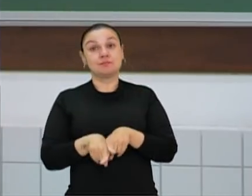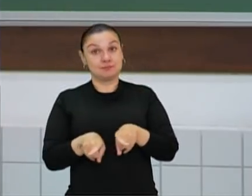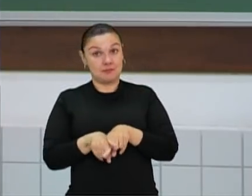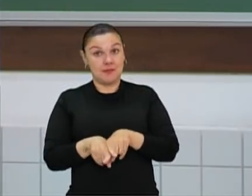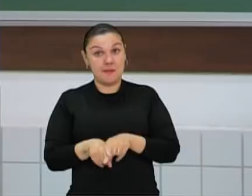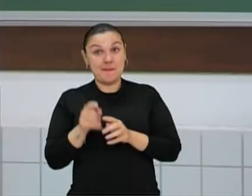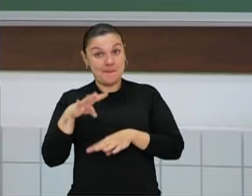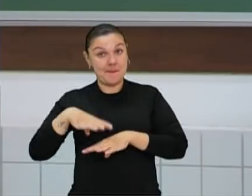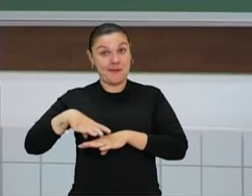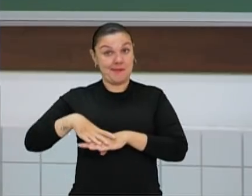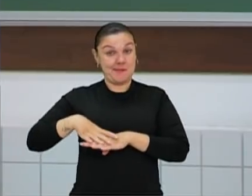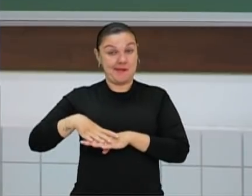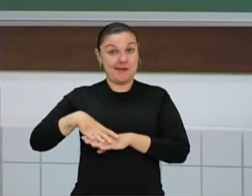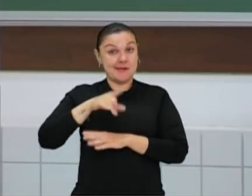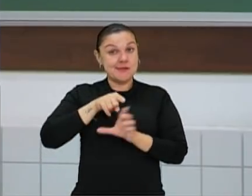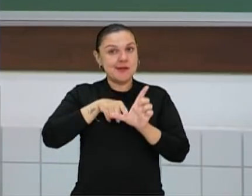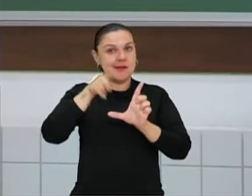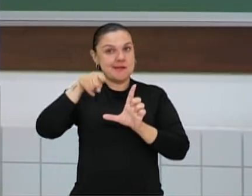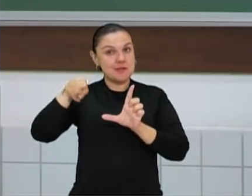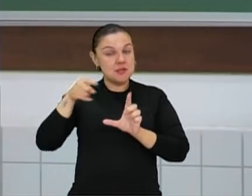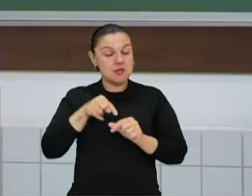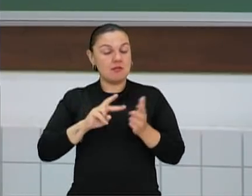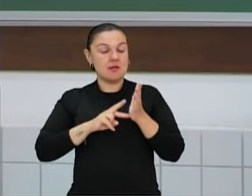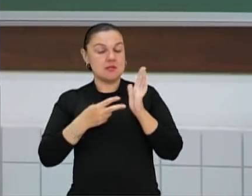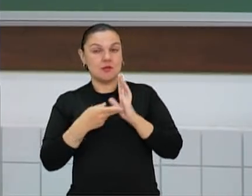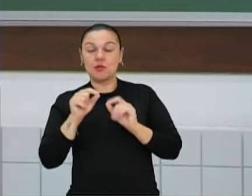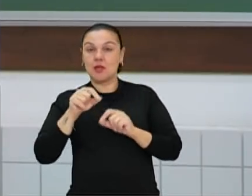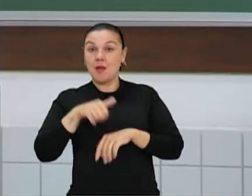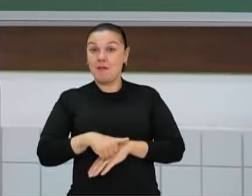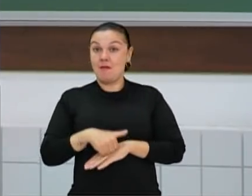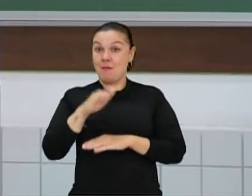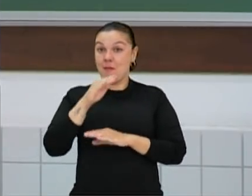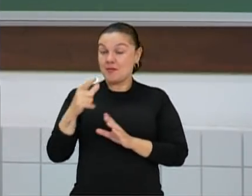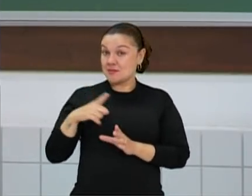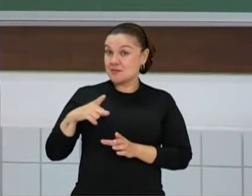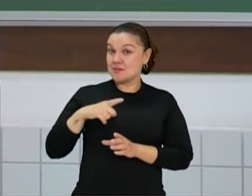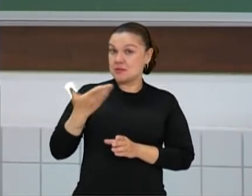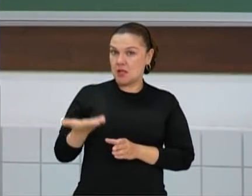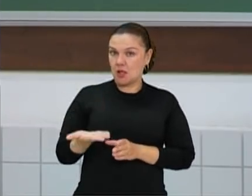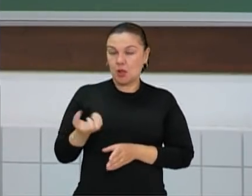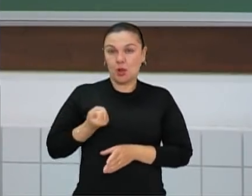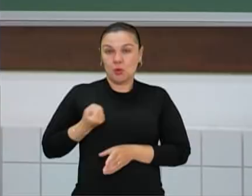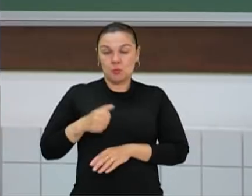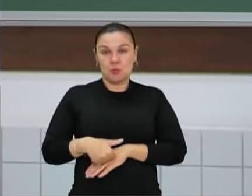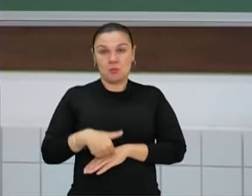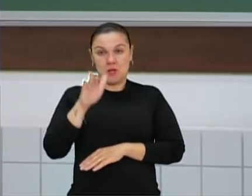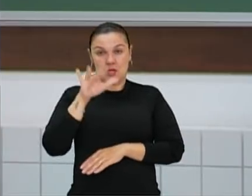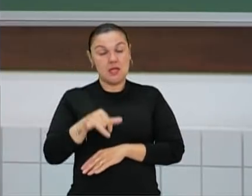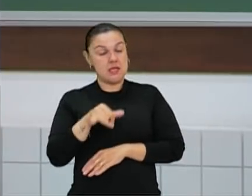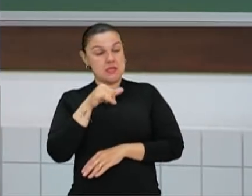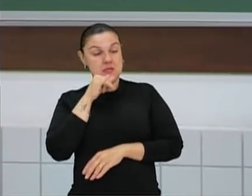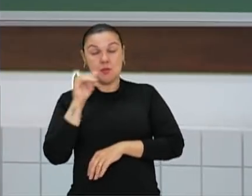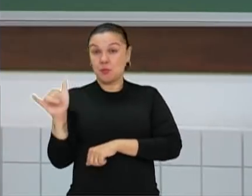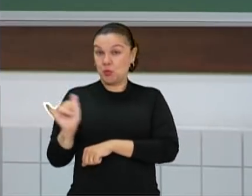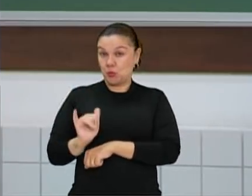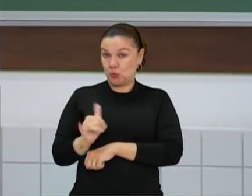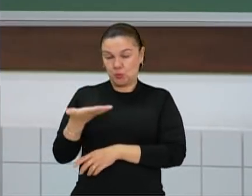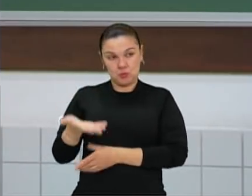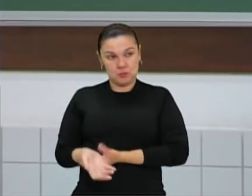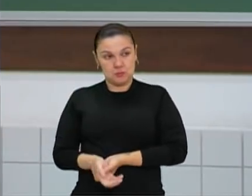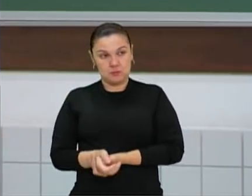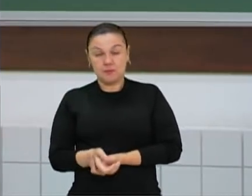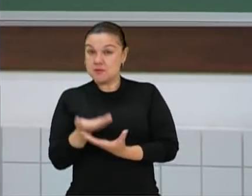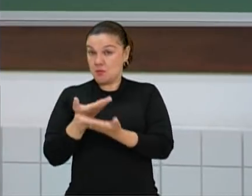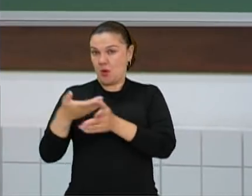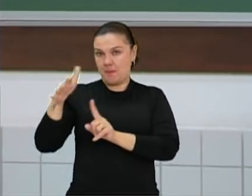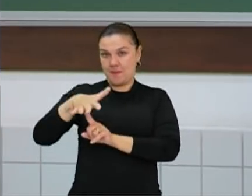Em matemática, em estatística, ela significa o valor que mais aparece. Se eu estou dando o exemplo do canal do YouTube, lá o nosso canal